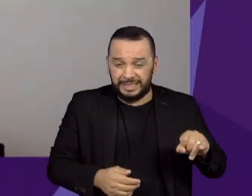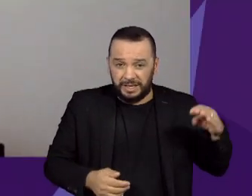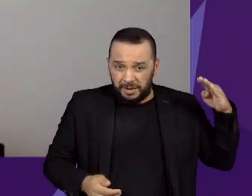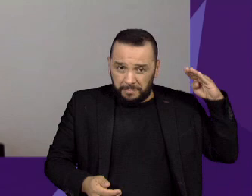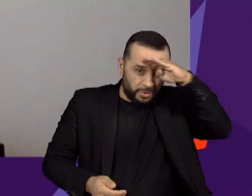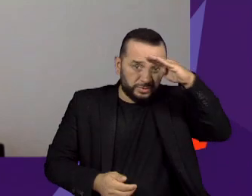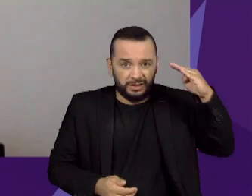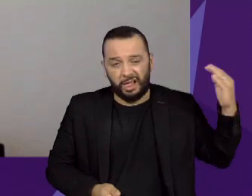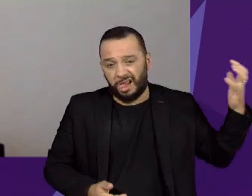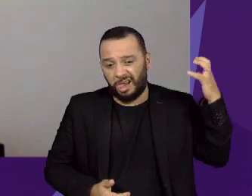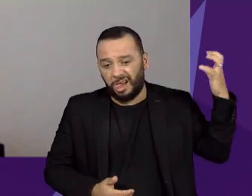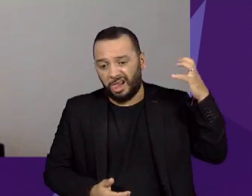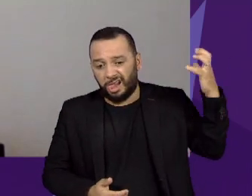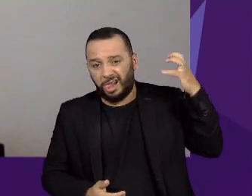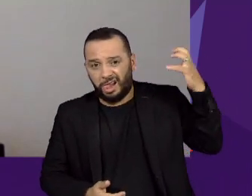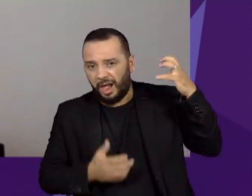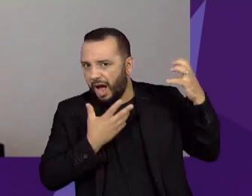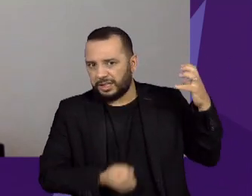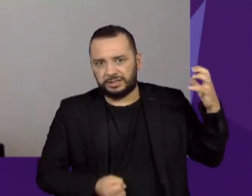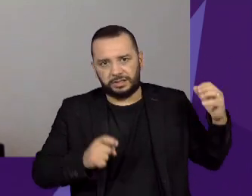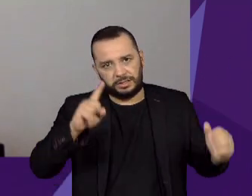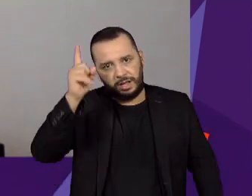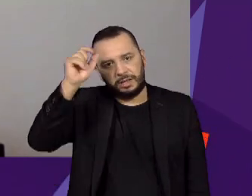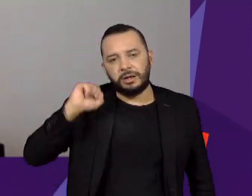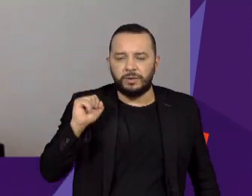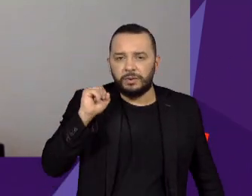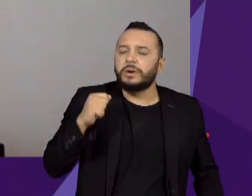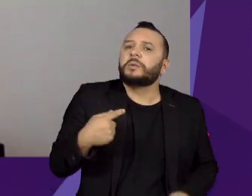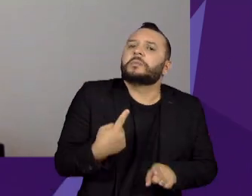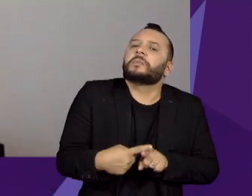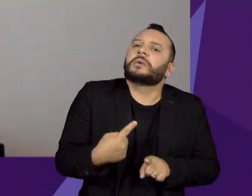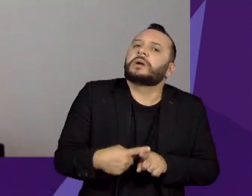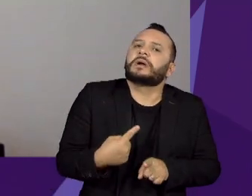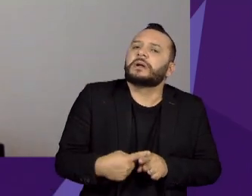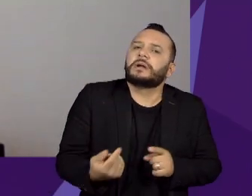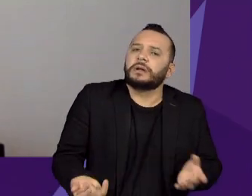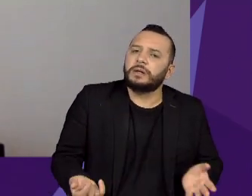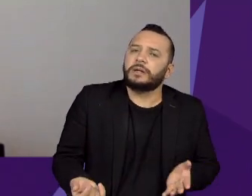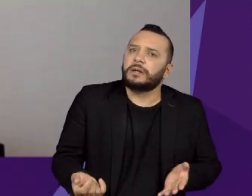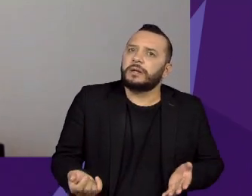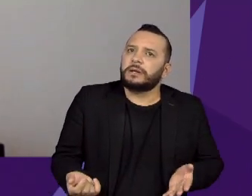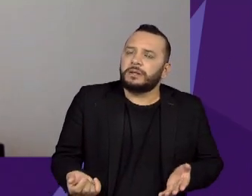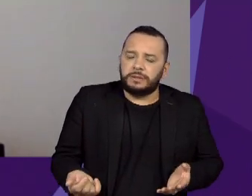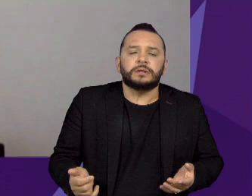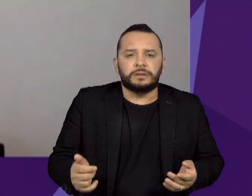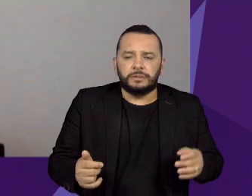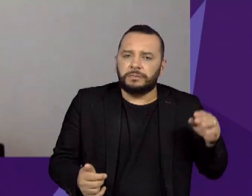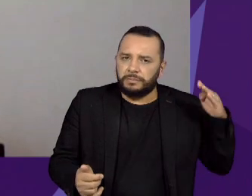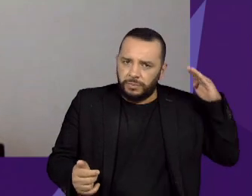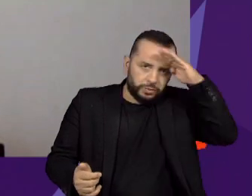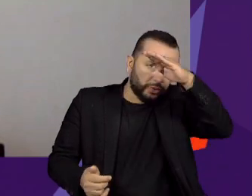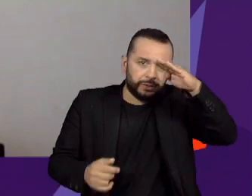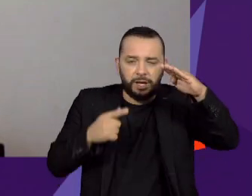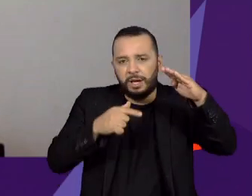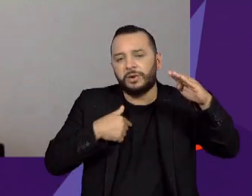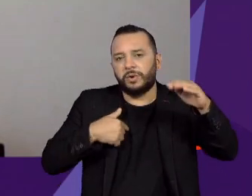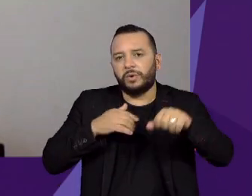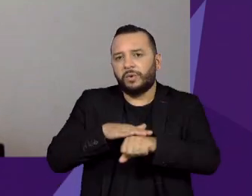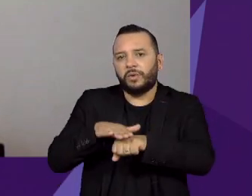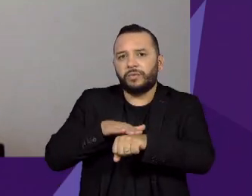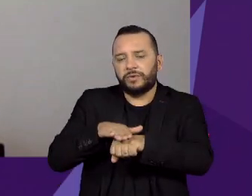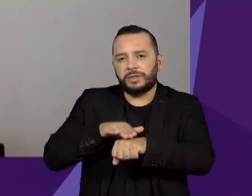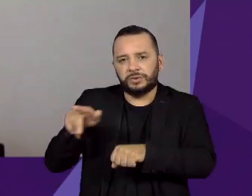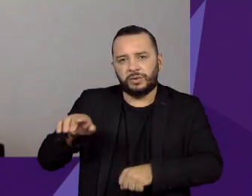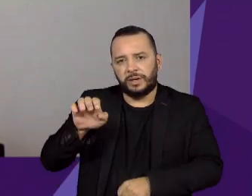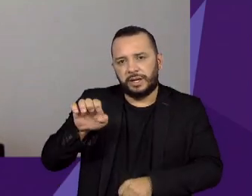foram as razões que levaram a conversa que teve do presidente com esse ministro. Mas